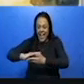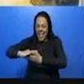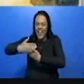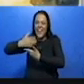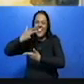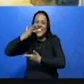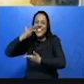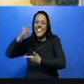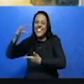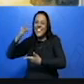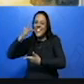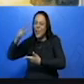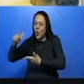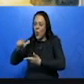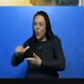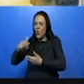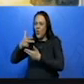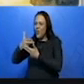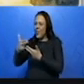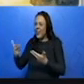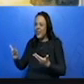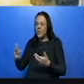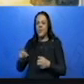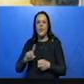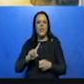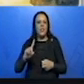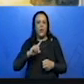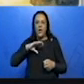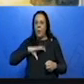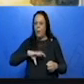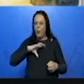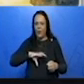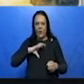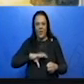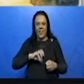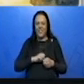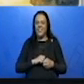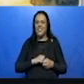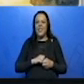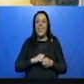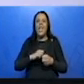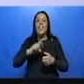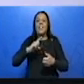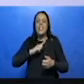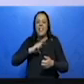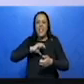tenho aqui diferentes adaptações, certo? De várias editoras.